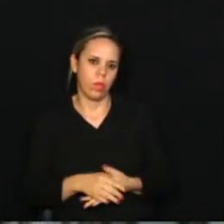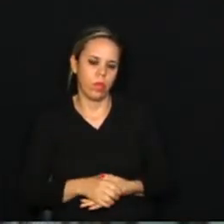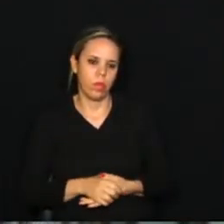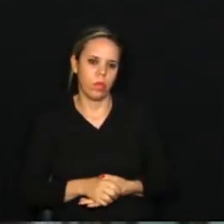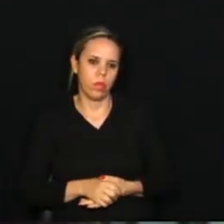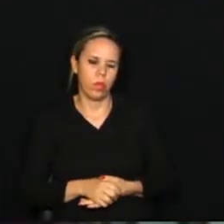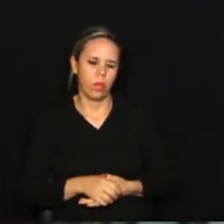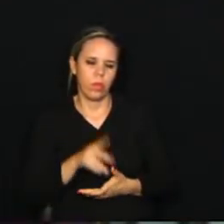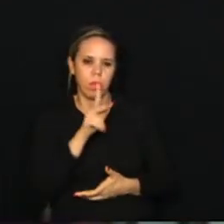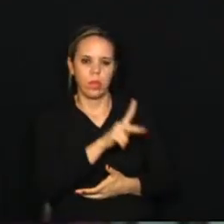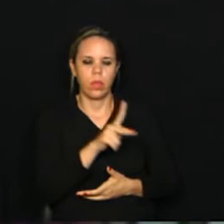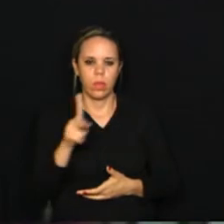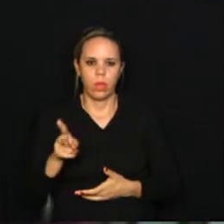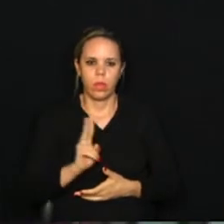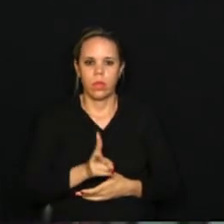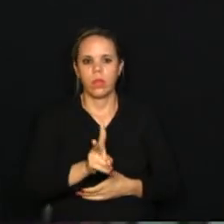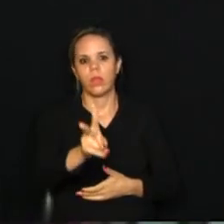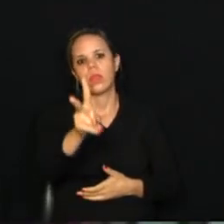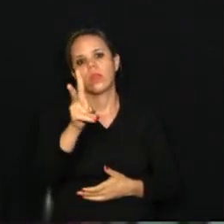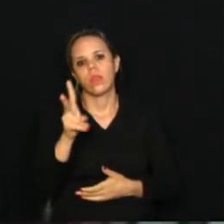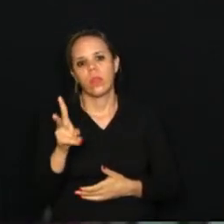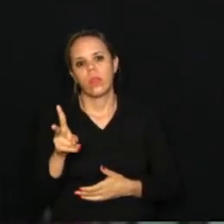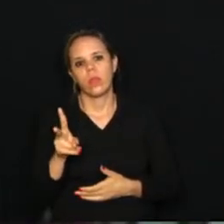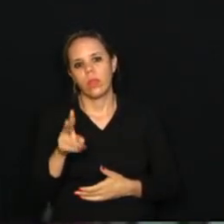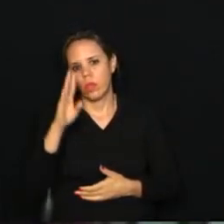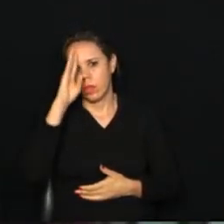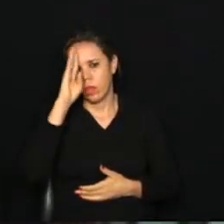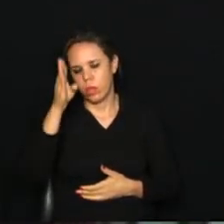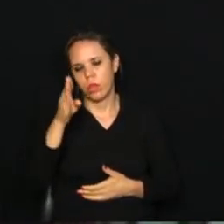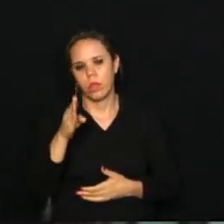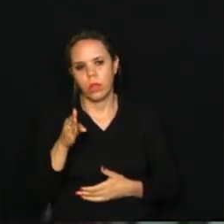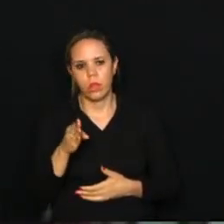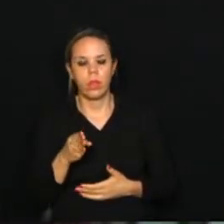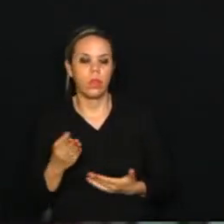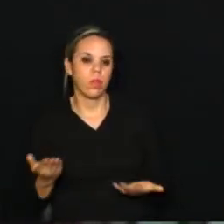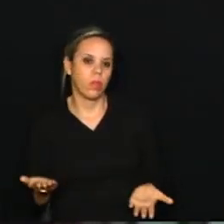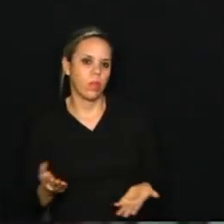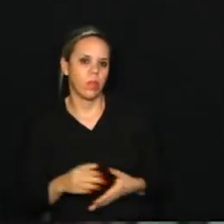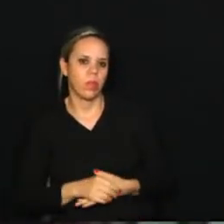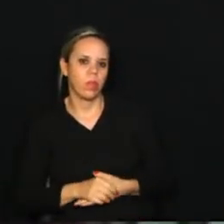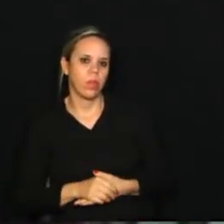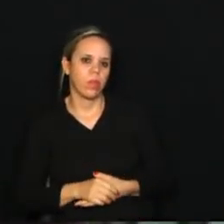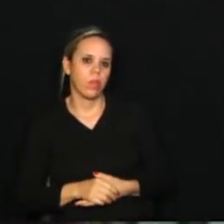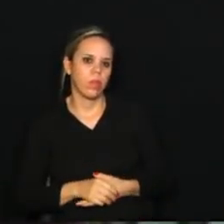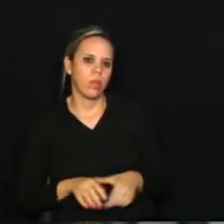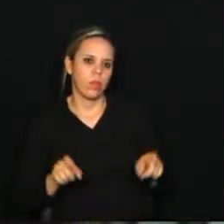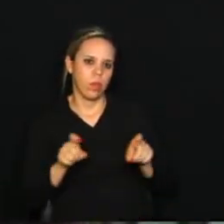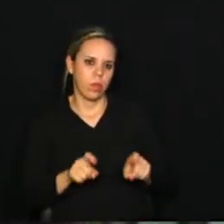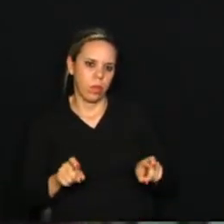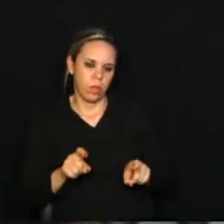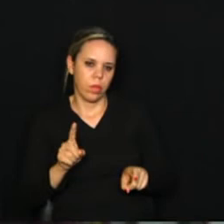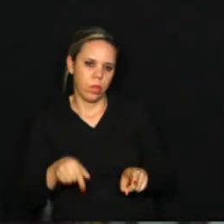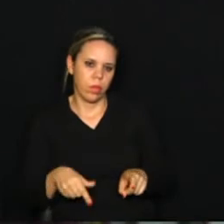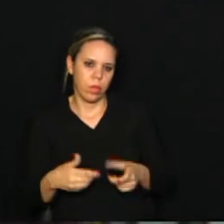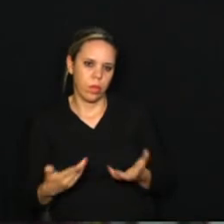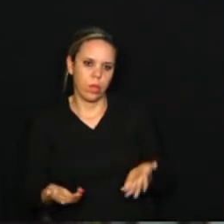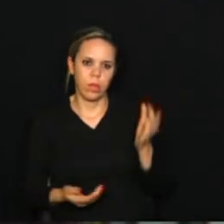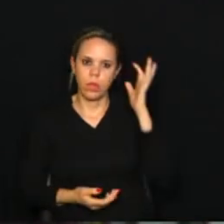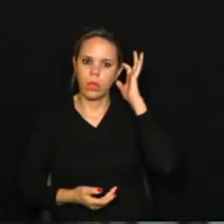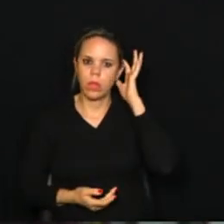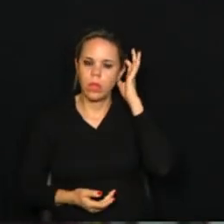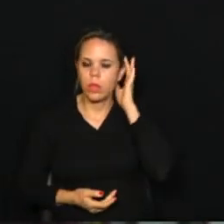O professor continuará sendo o protagonista, né? A informática é